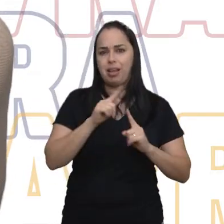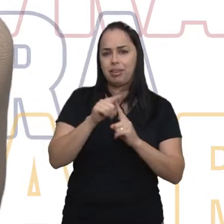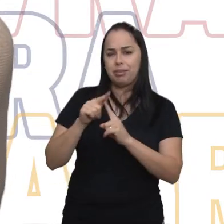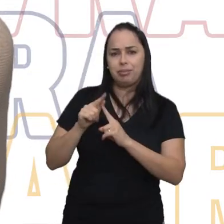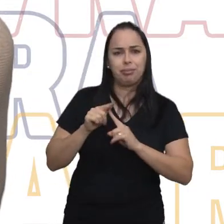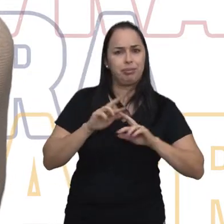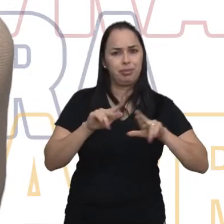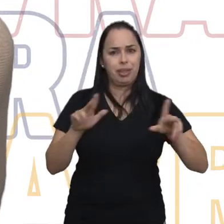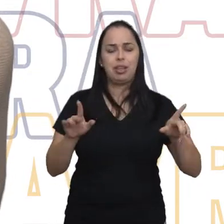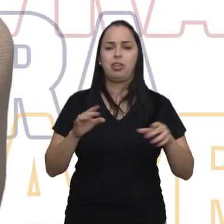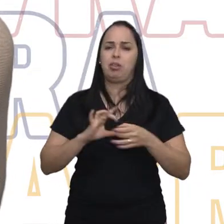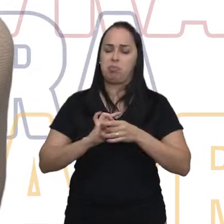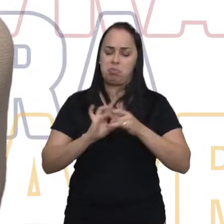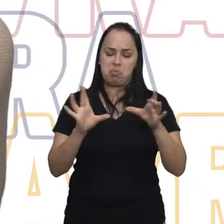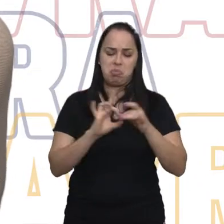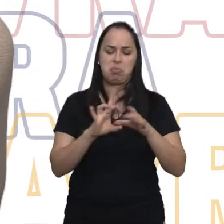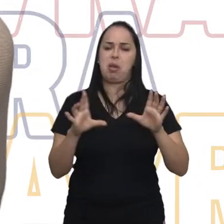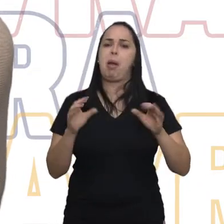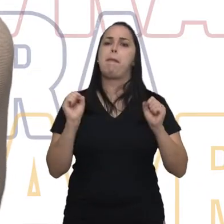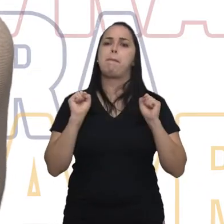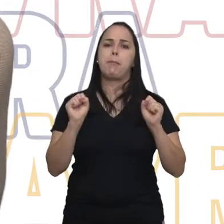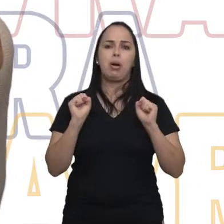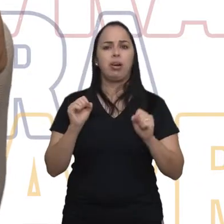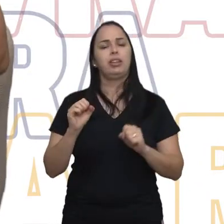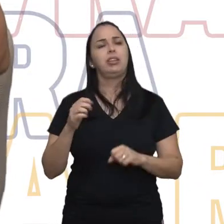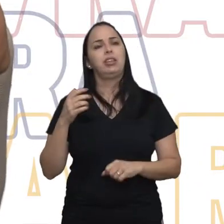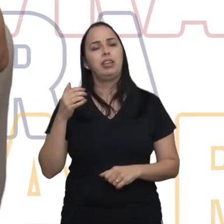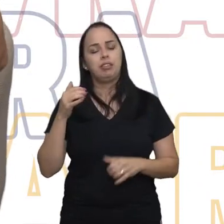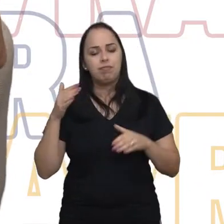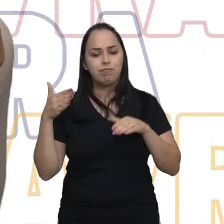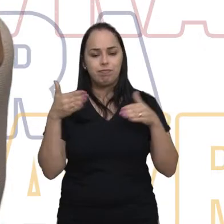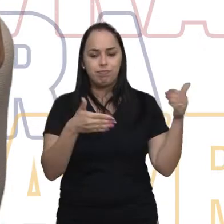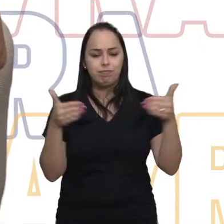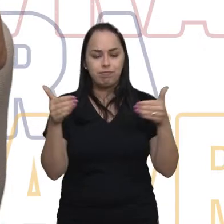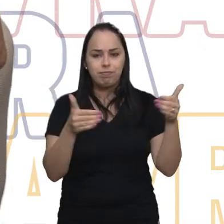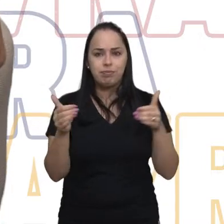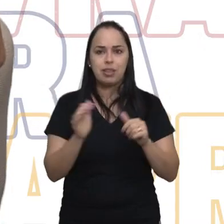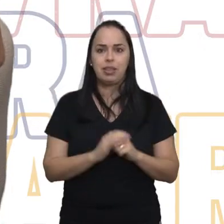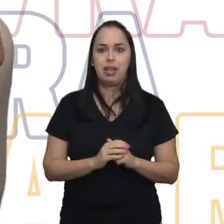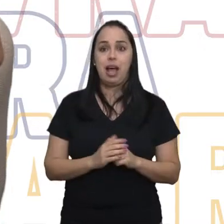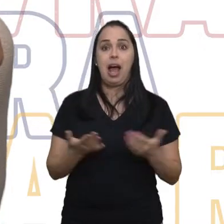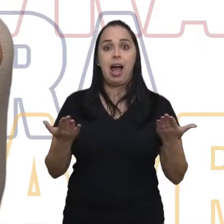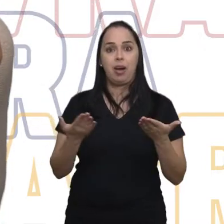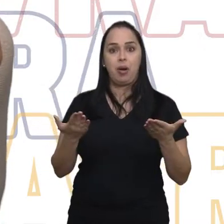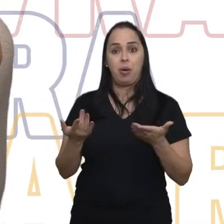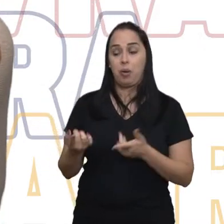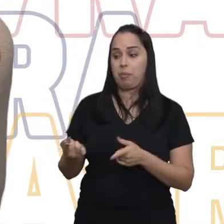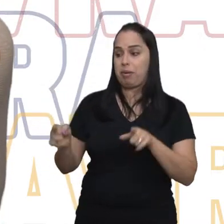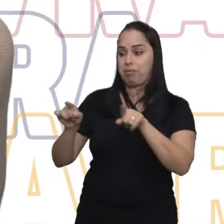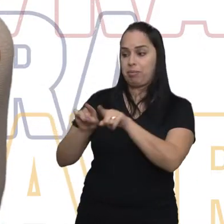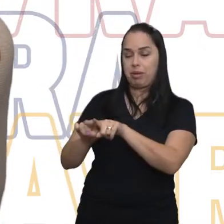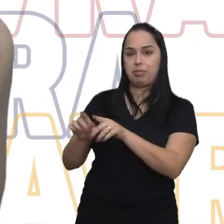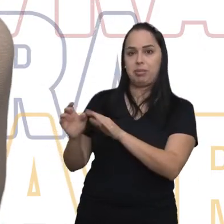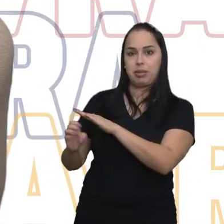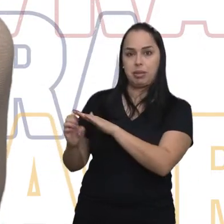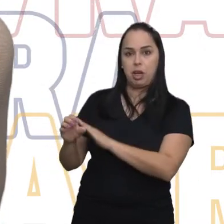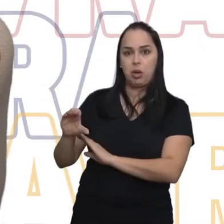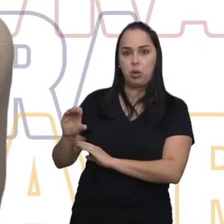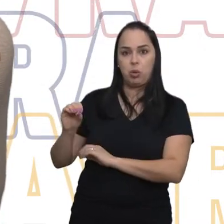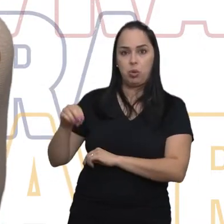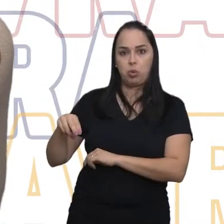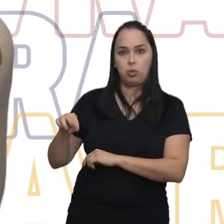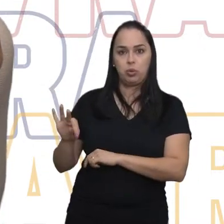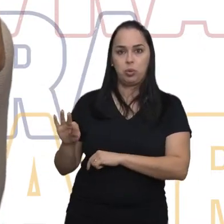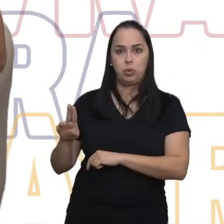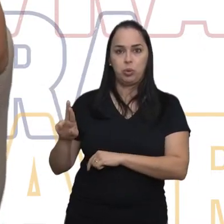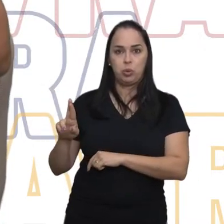tá? E a gente é bem aberto para receber as pessoas que ligam, que procuram. Agora eu tenho uma parceria também com o Contour,